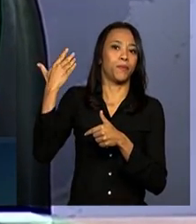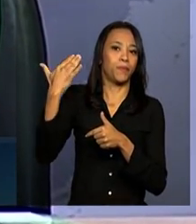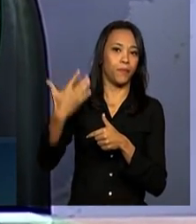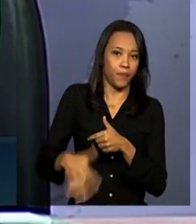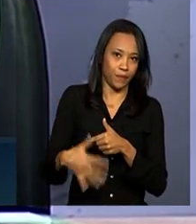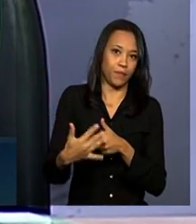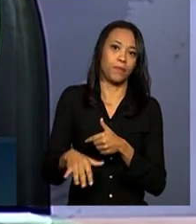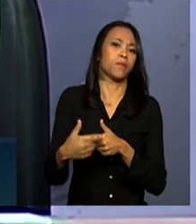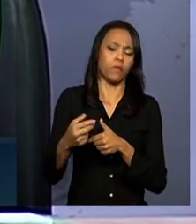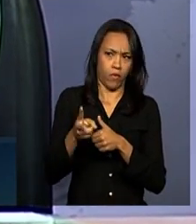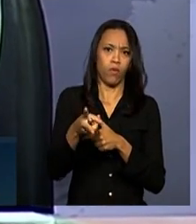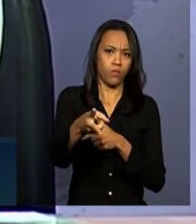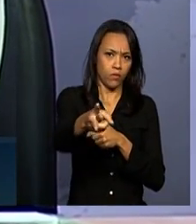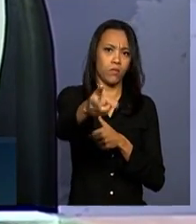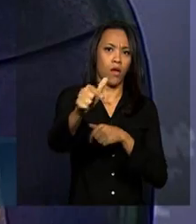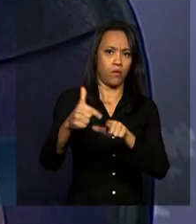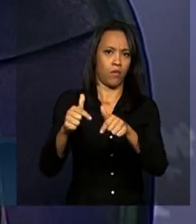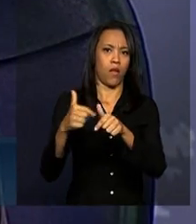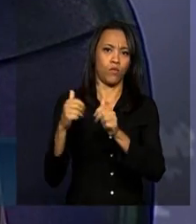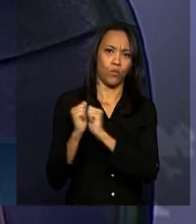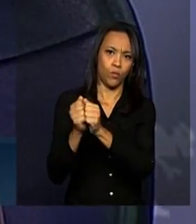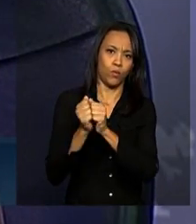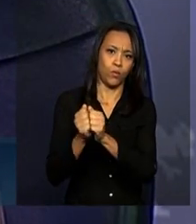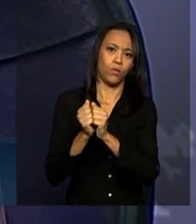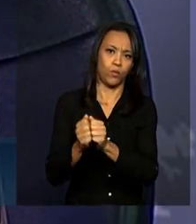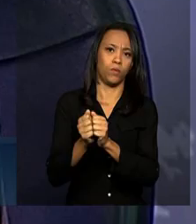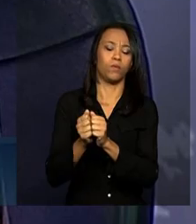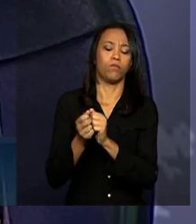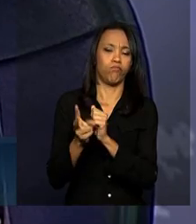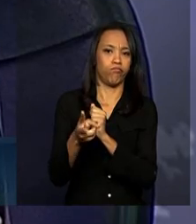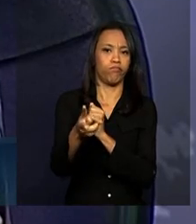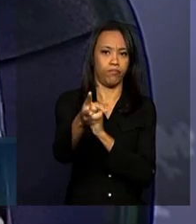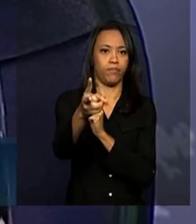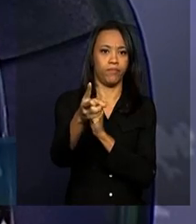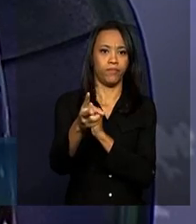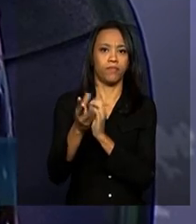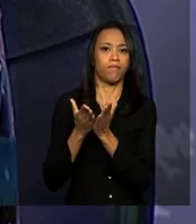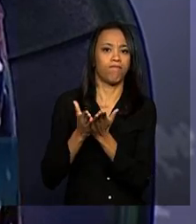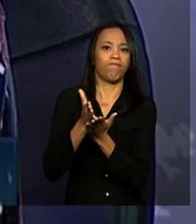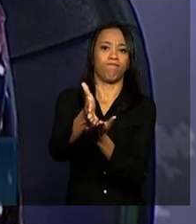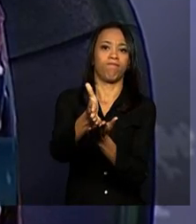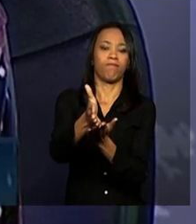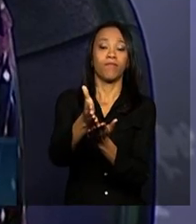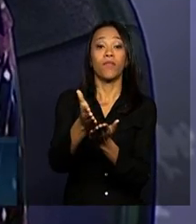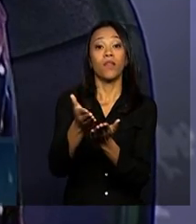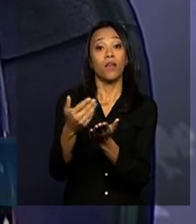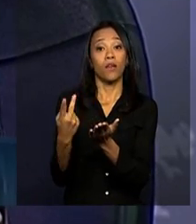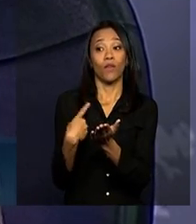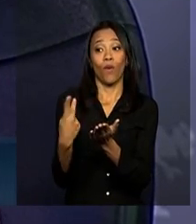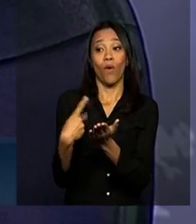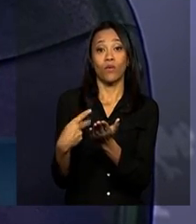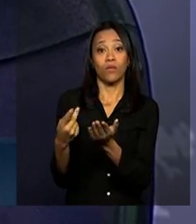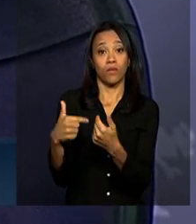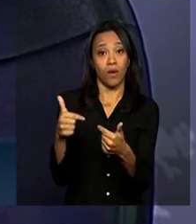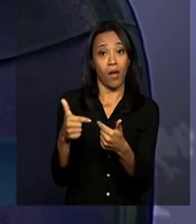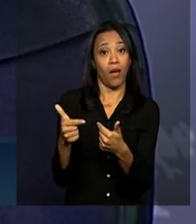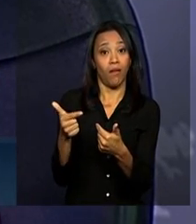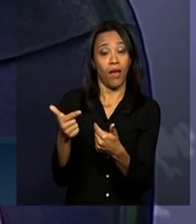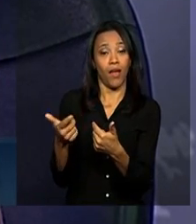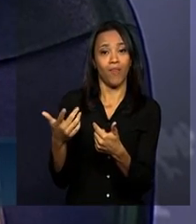permanente, e ela é mais do que antiga e permanente. Ela é absolutamente solidária,